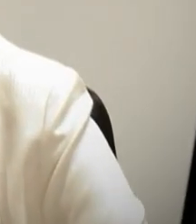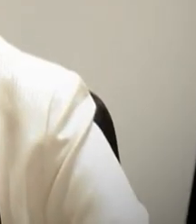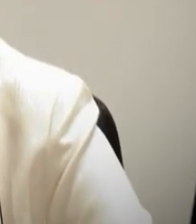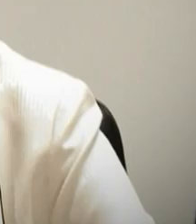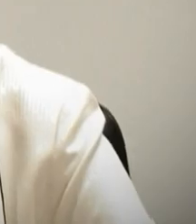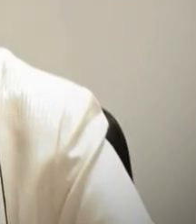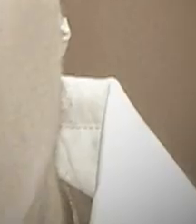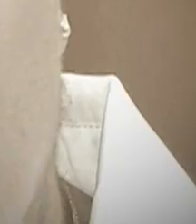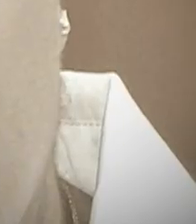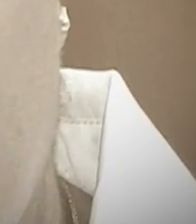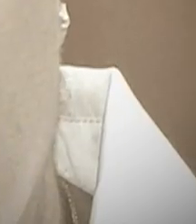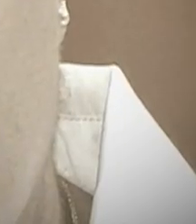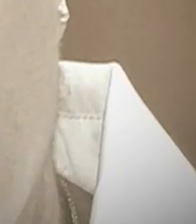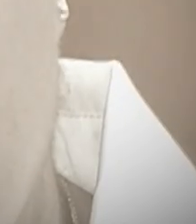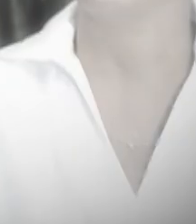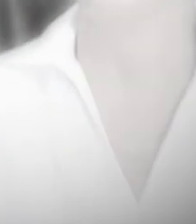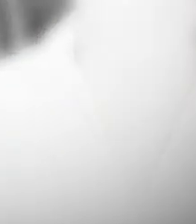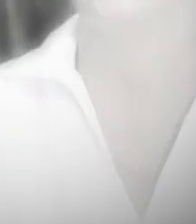lá